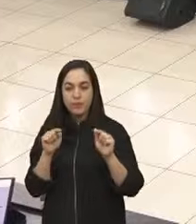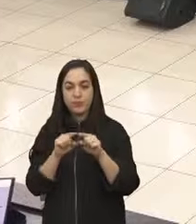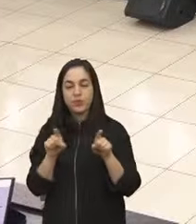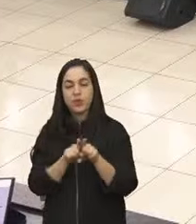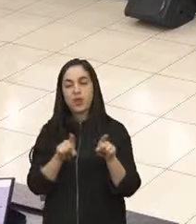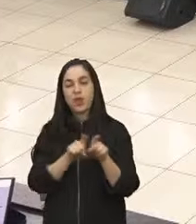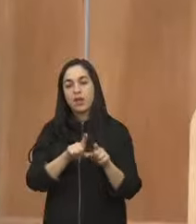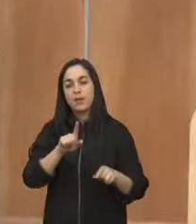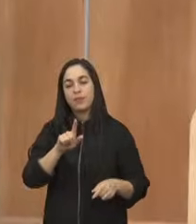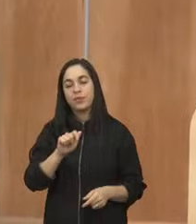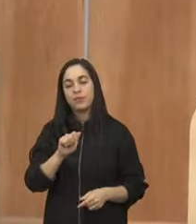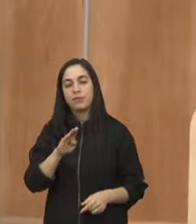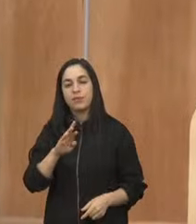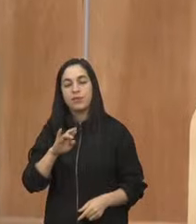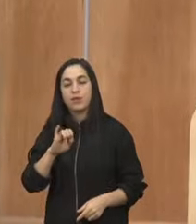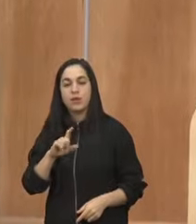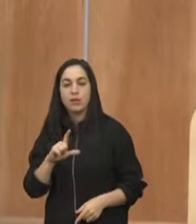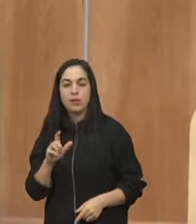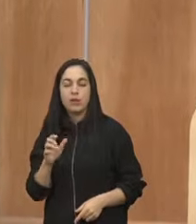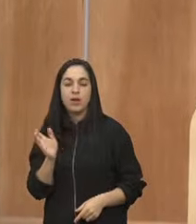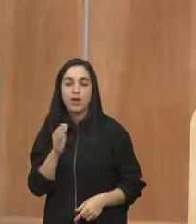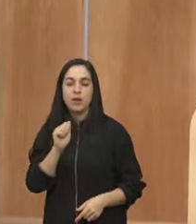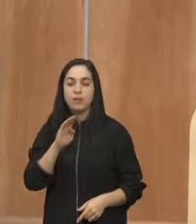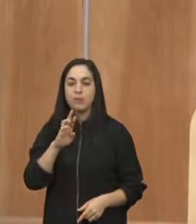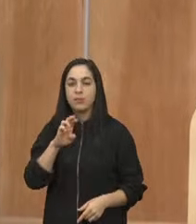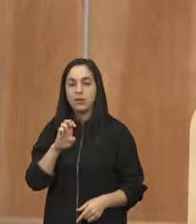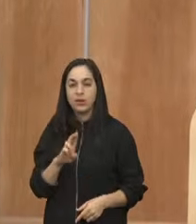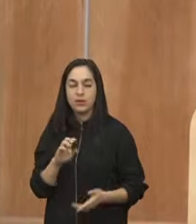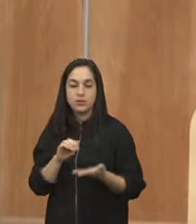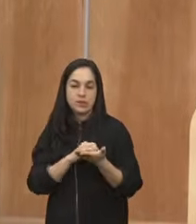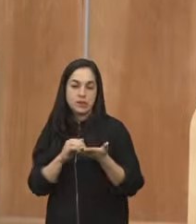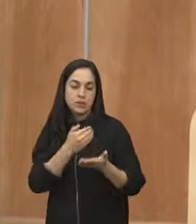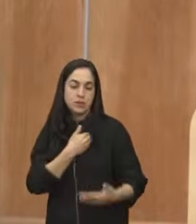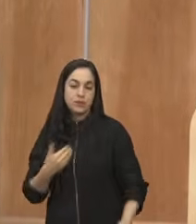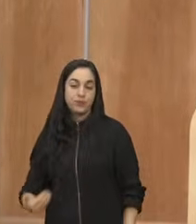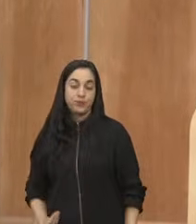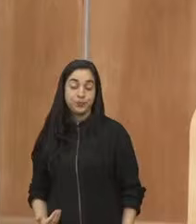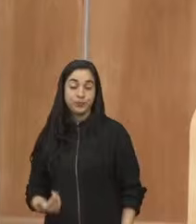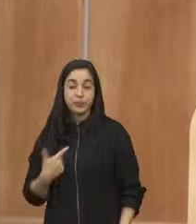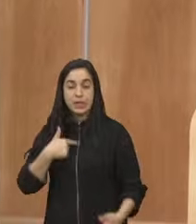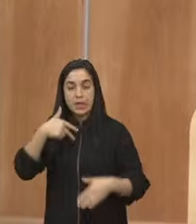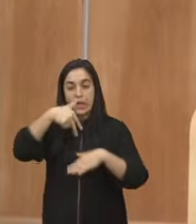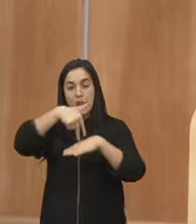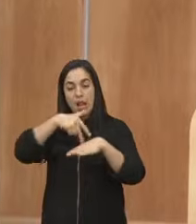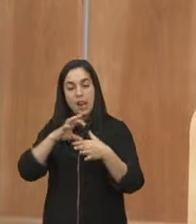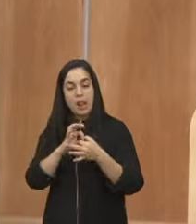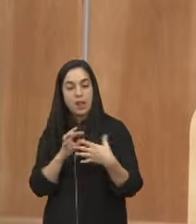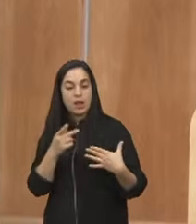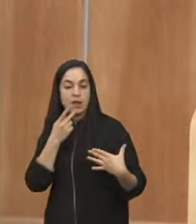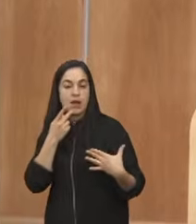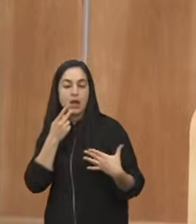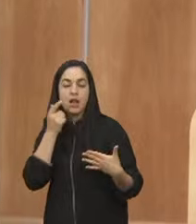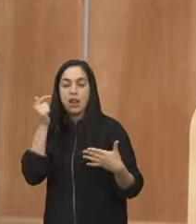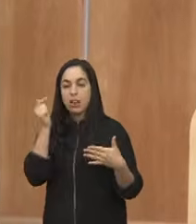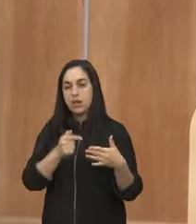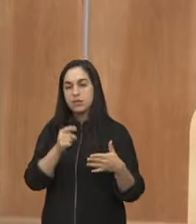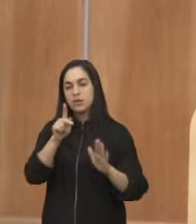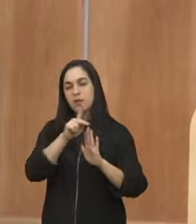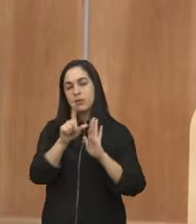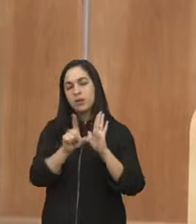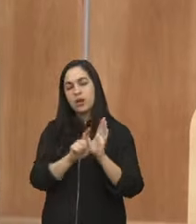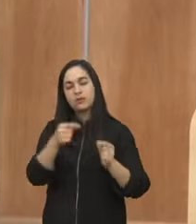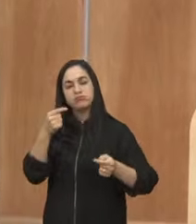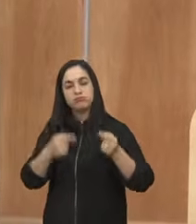Governo. E eu faço uso do meu direito de fala aqui para discutir esse projeto com